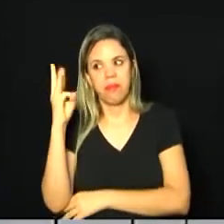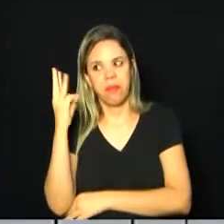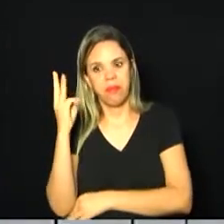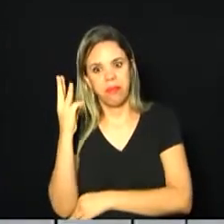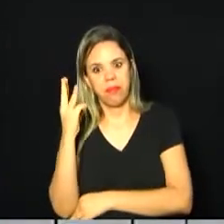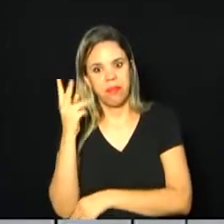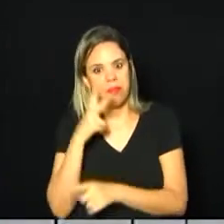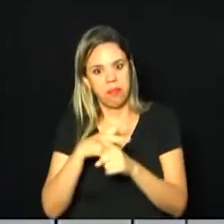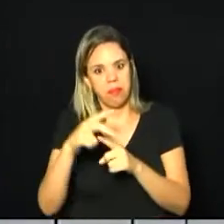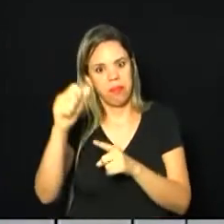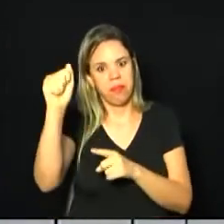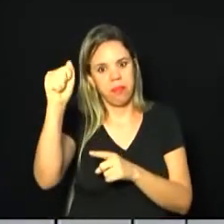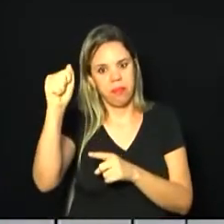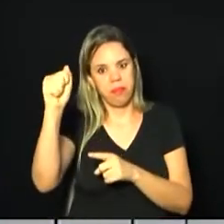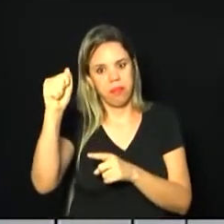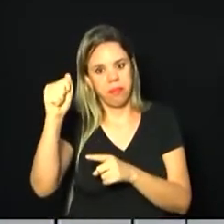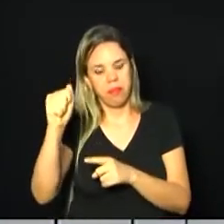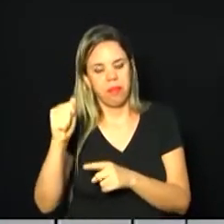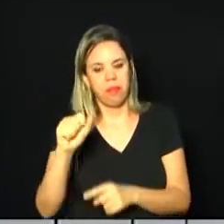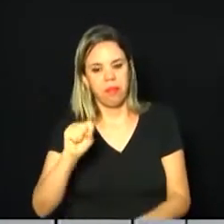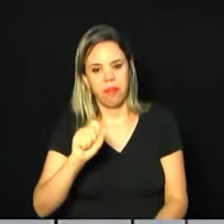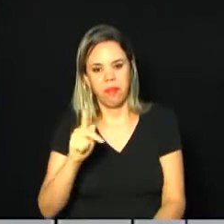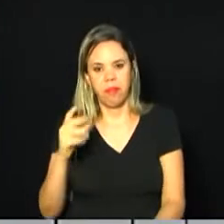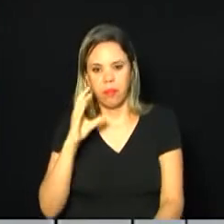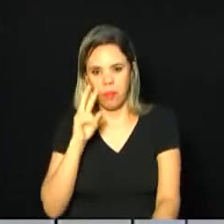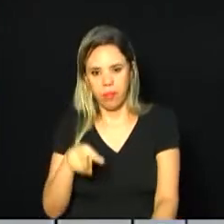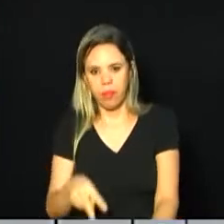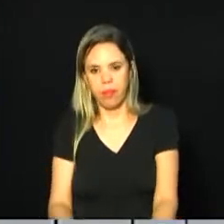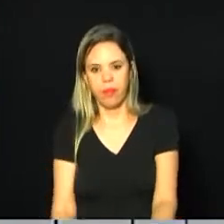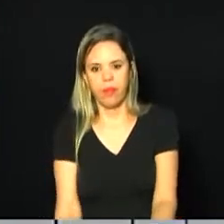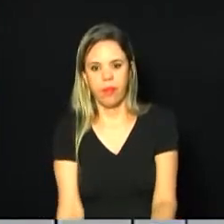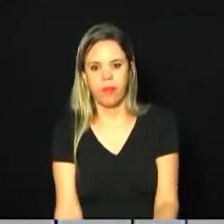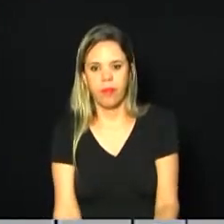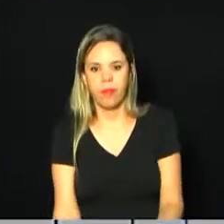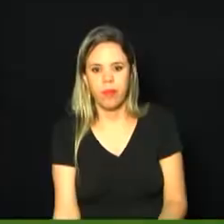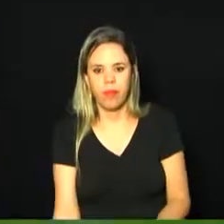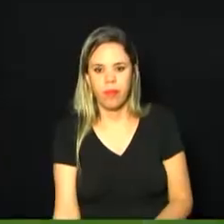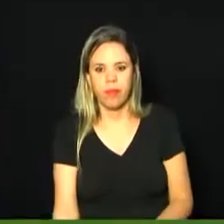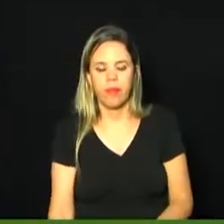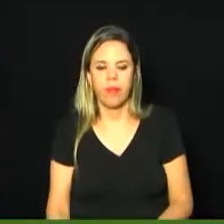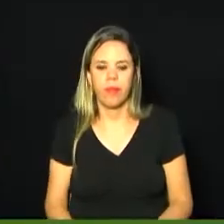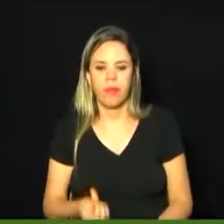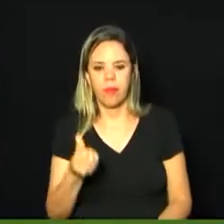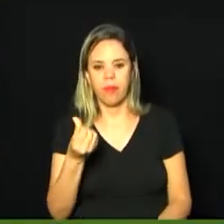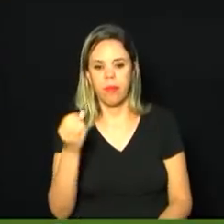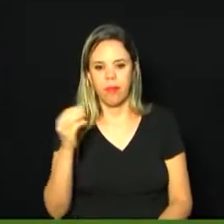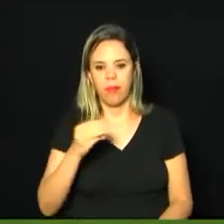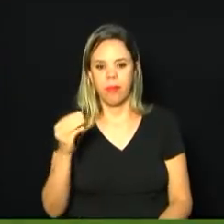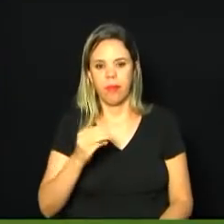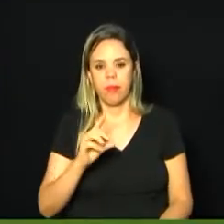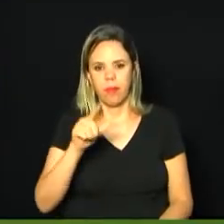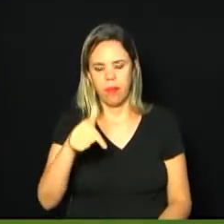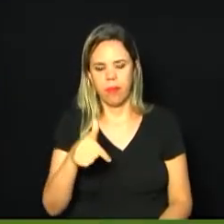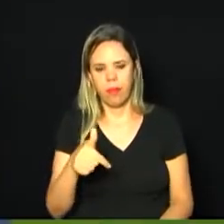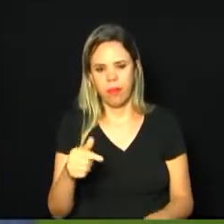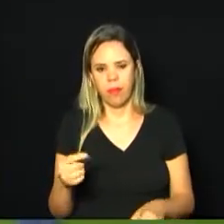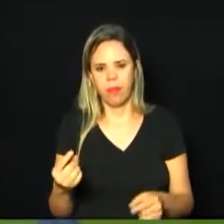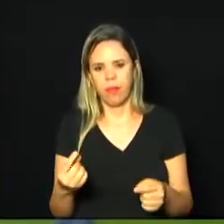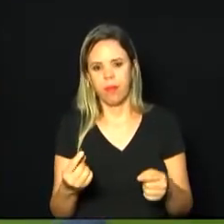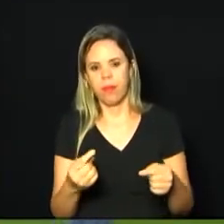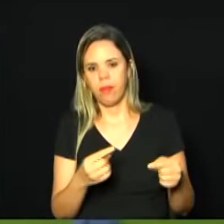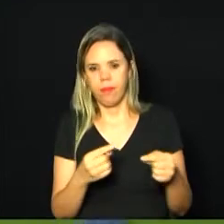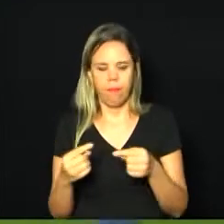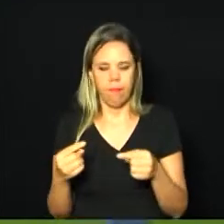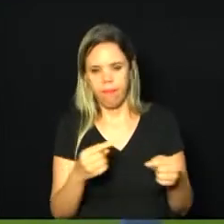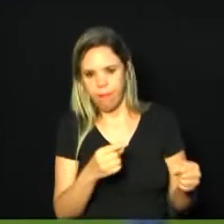e conseguiu vencer o Sampaio Correia Olha só como foi logo aos seis minutos após bate-rebate dentro